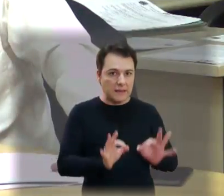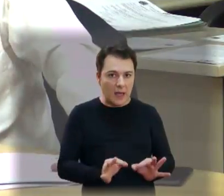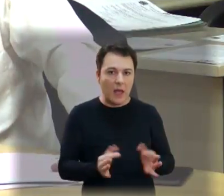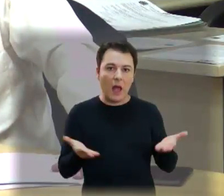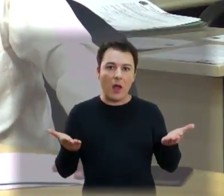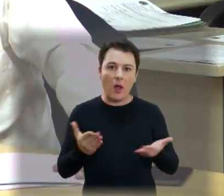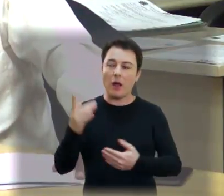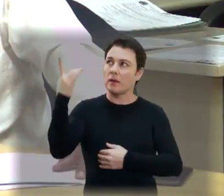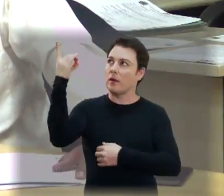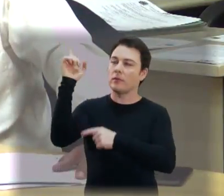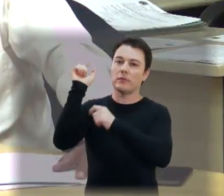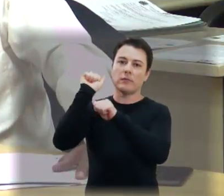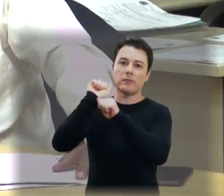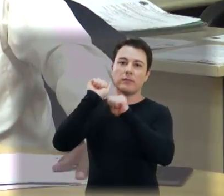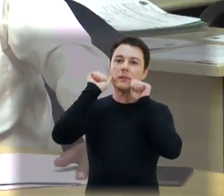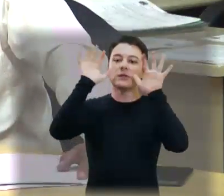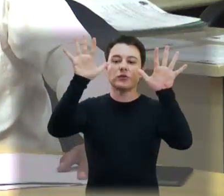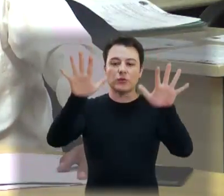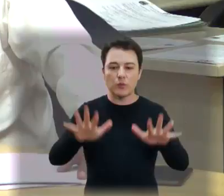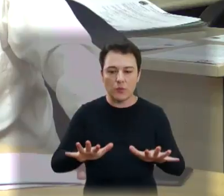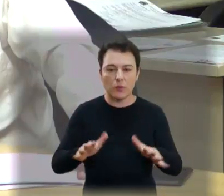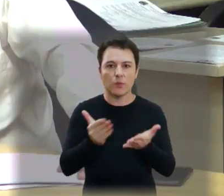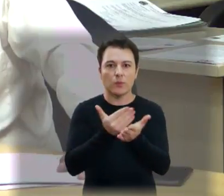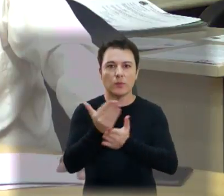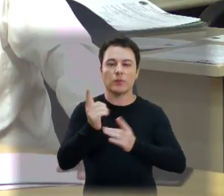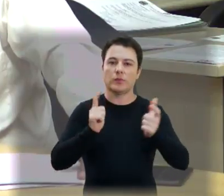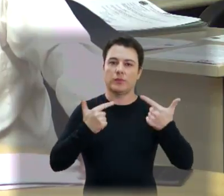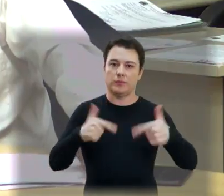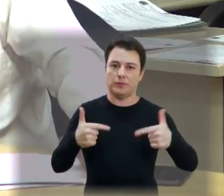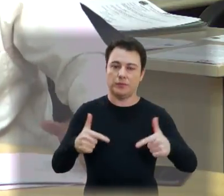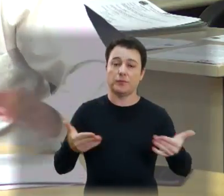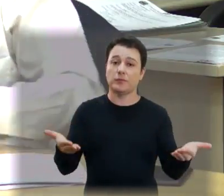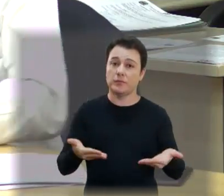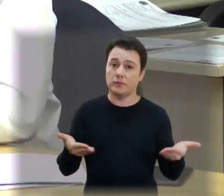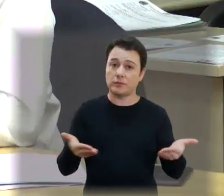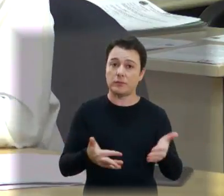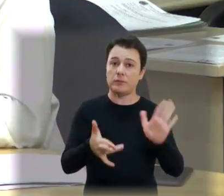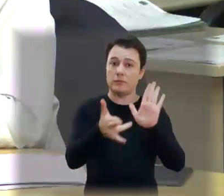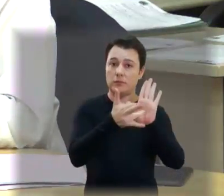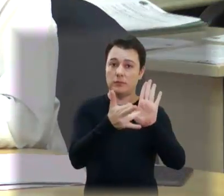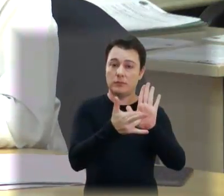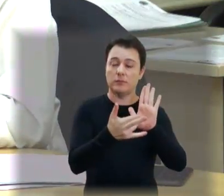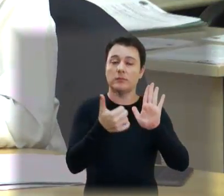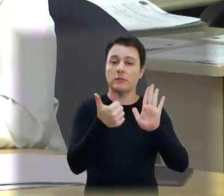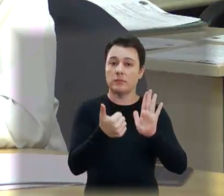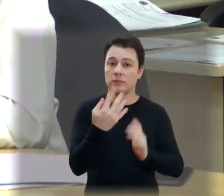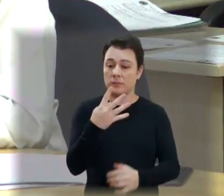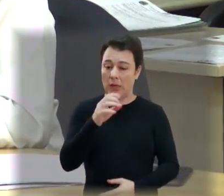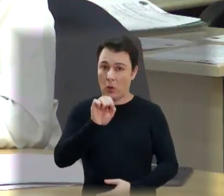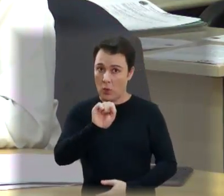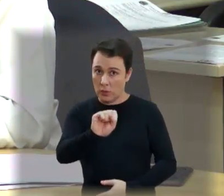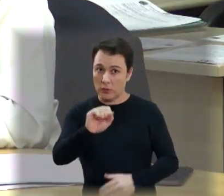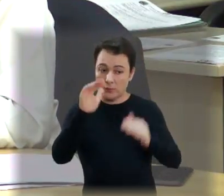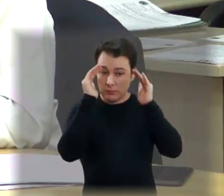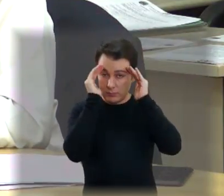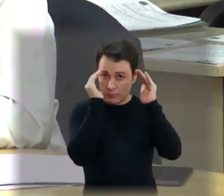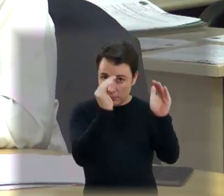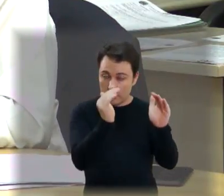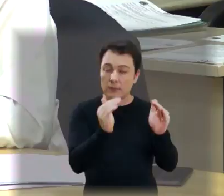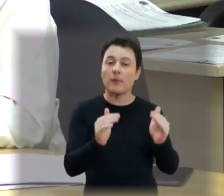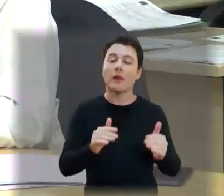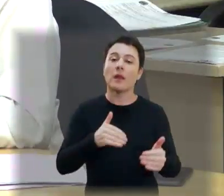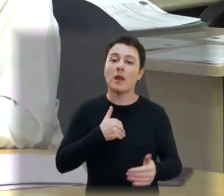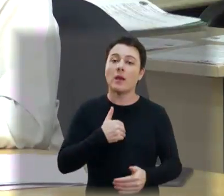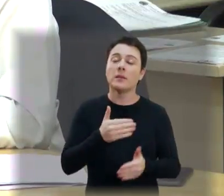os trabalhos da presente sessão. Em atendimento ao disposto do artigo 148 do Regimento